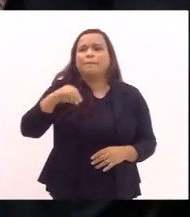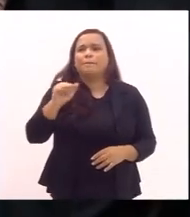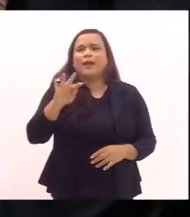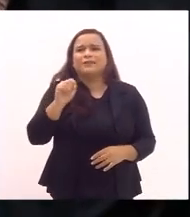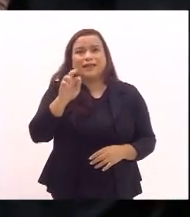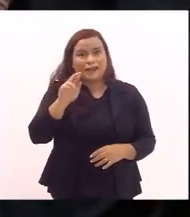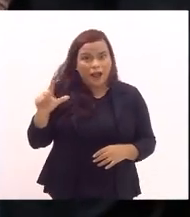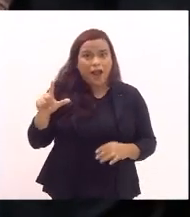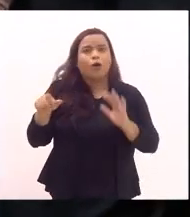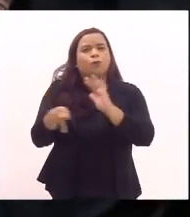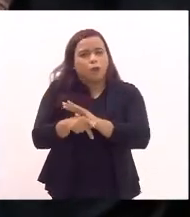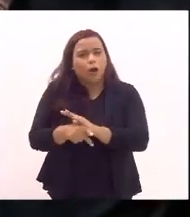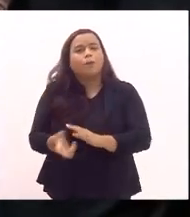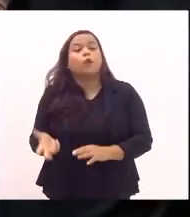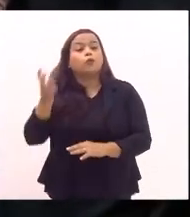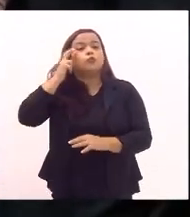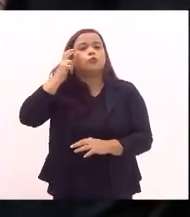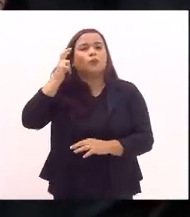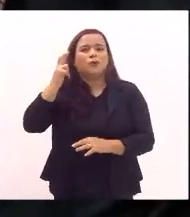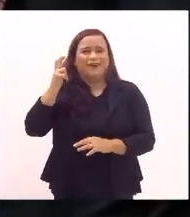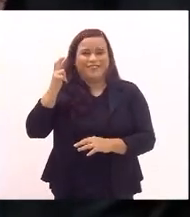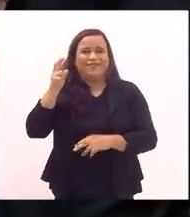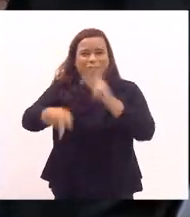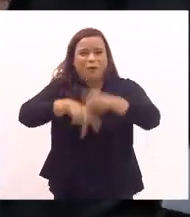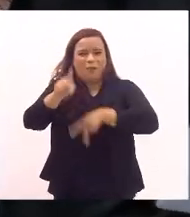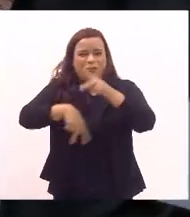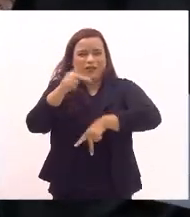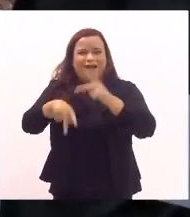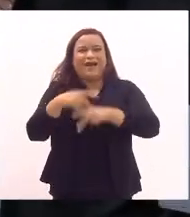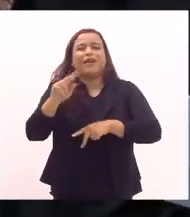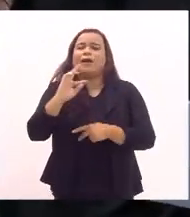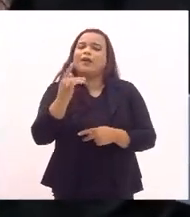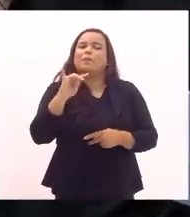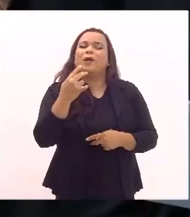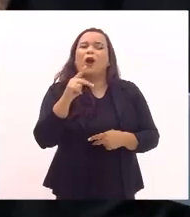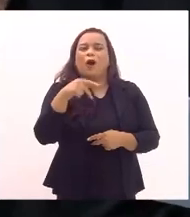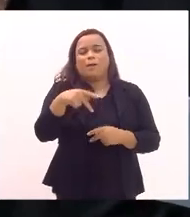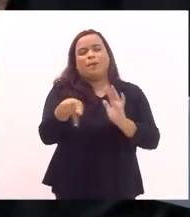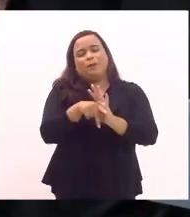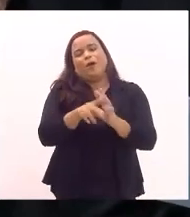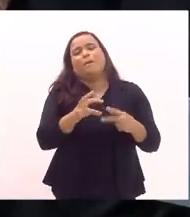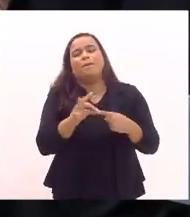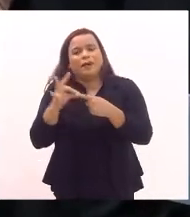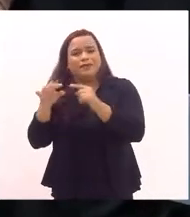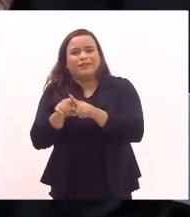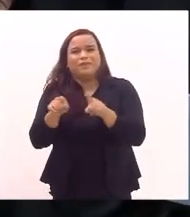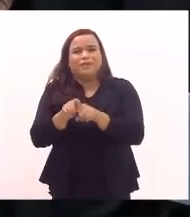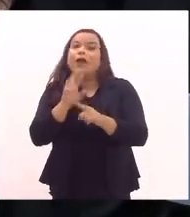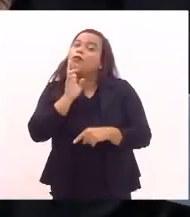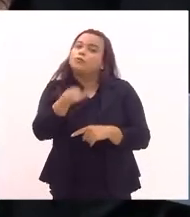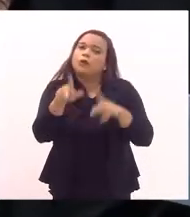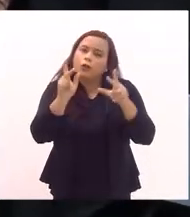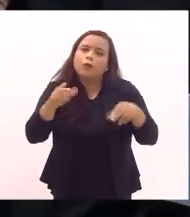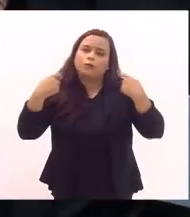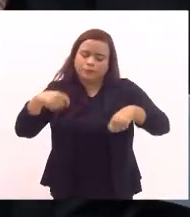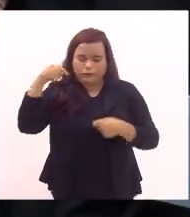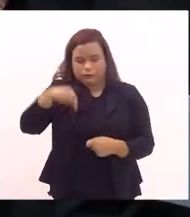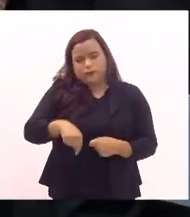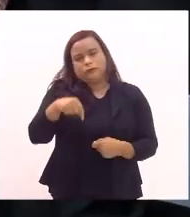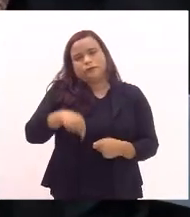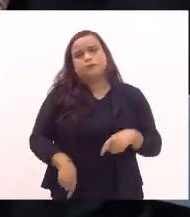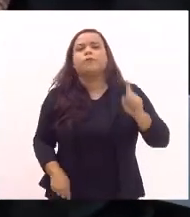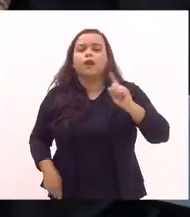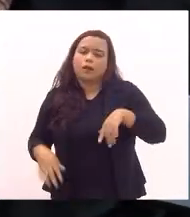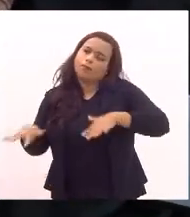hip-hop como Cultura como cultura popular e periférica é essa resposta que se precisar da que é a altura da